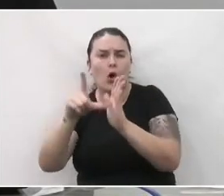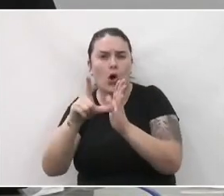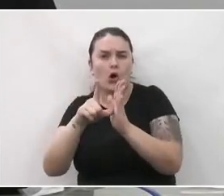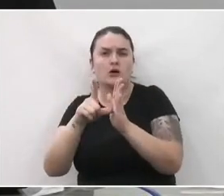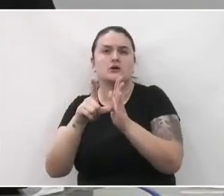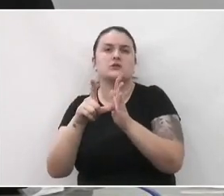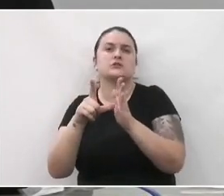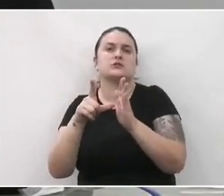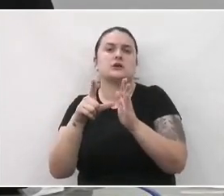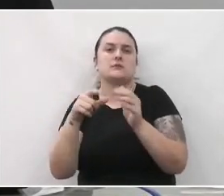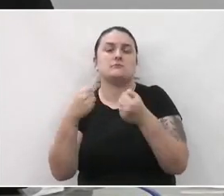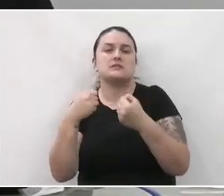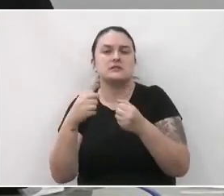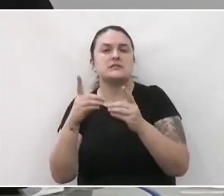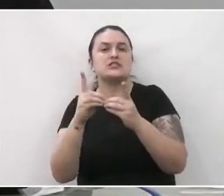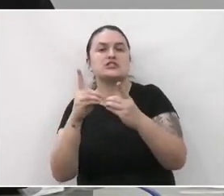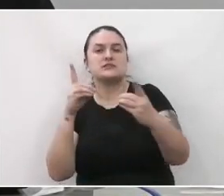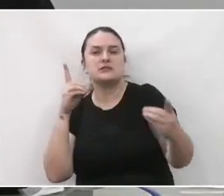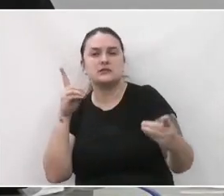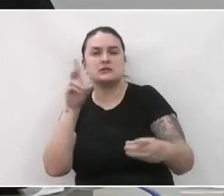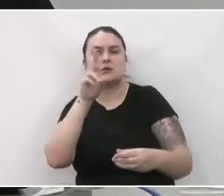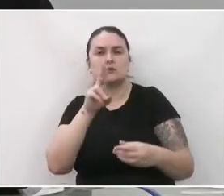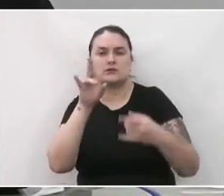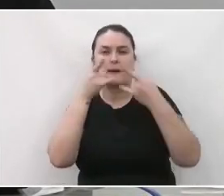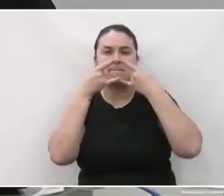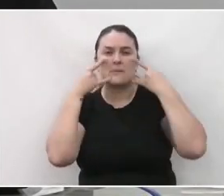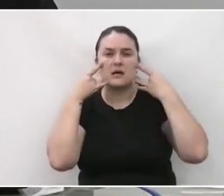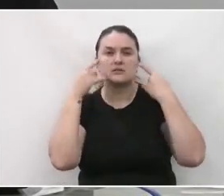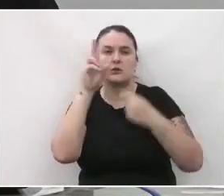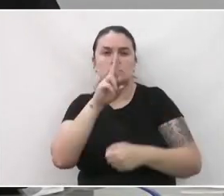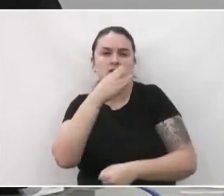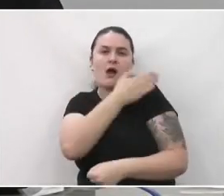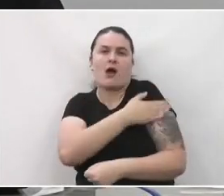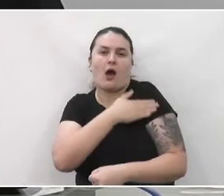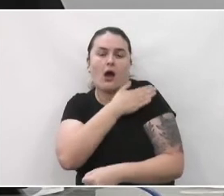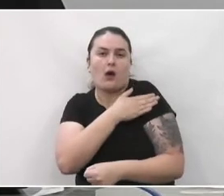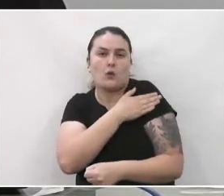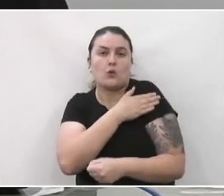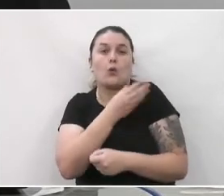esse final de semana, que foi liberado o comércio